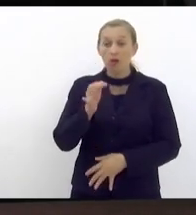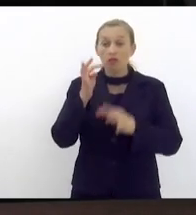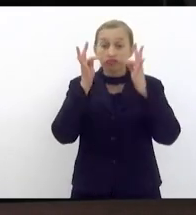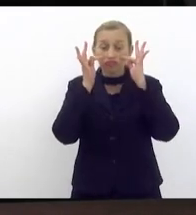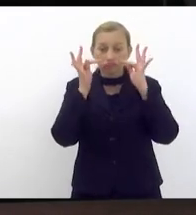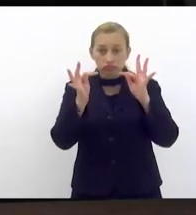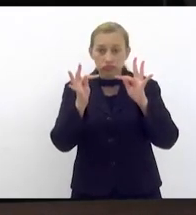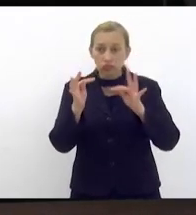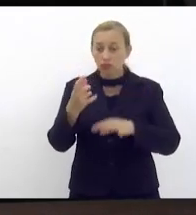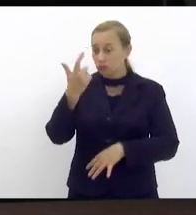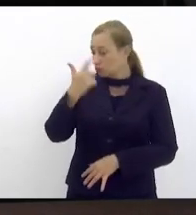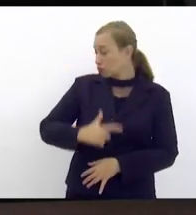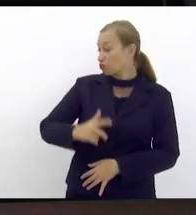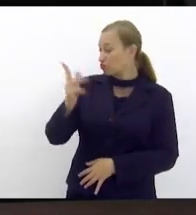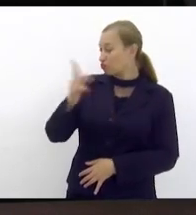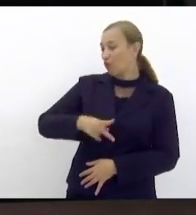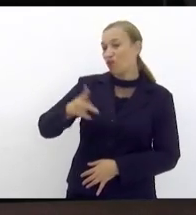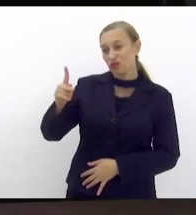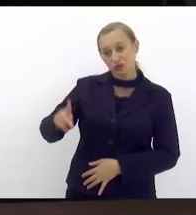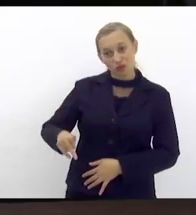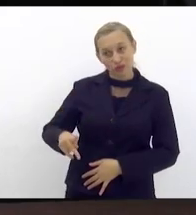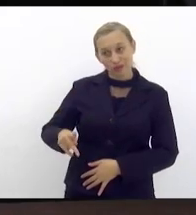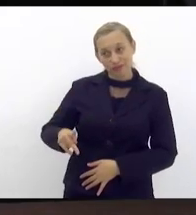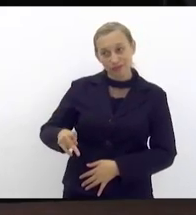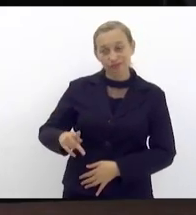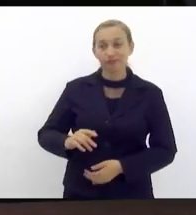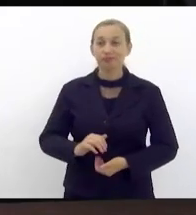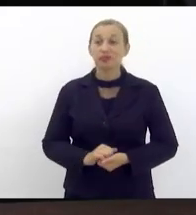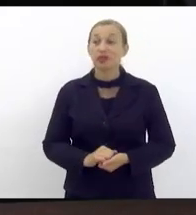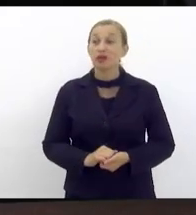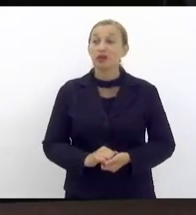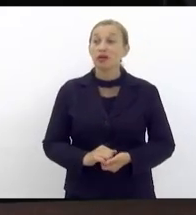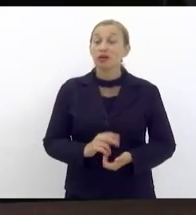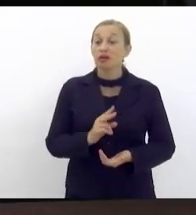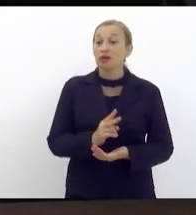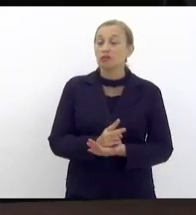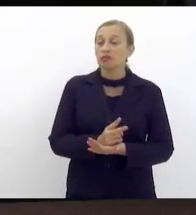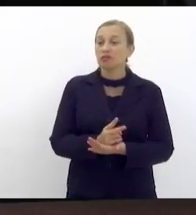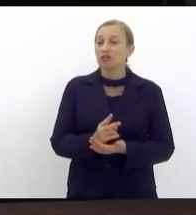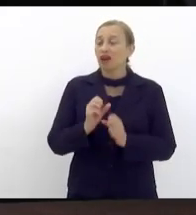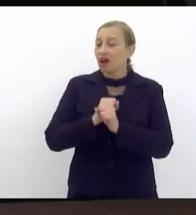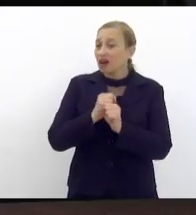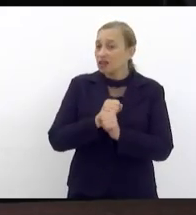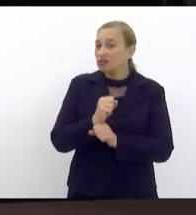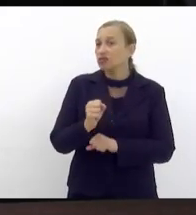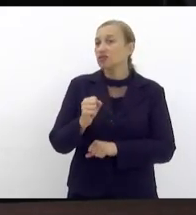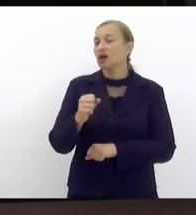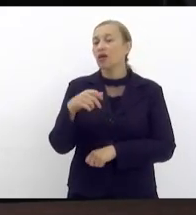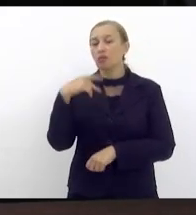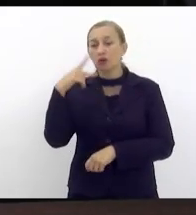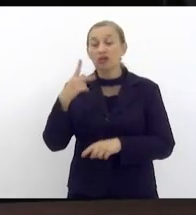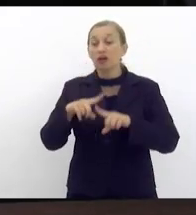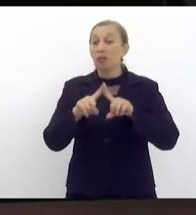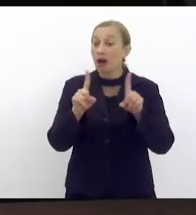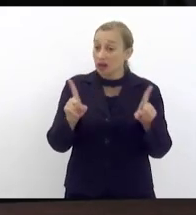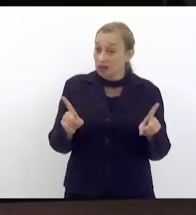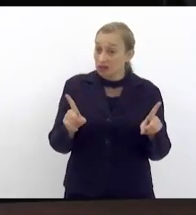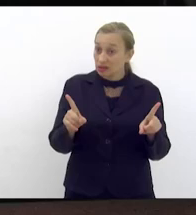testemunho como professora que sou apesar de estar na política há muito tempo mas